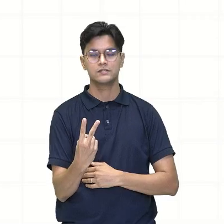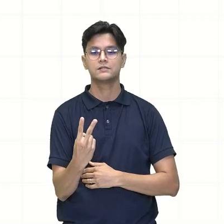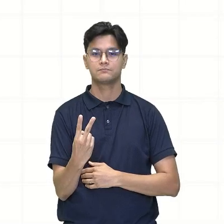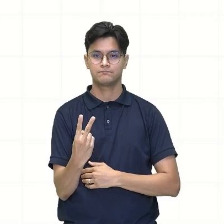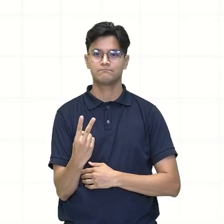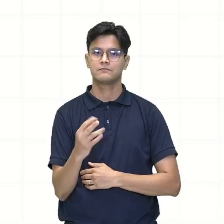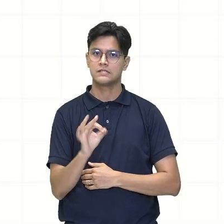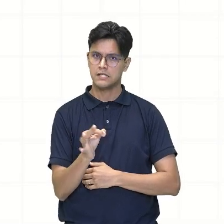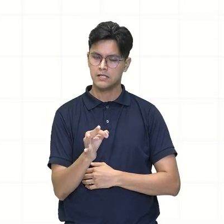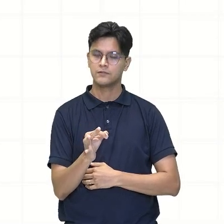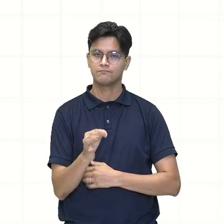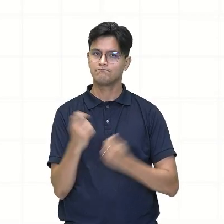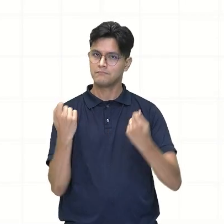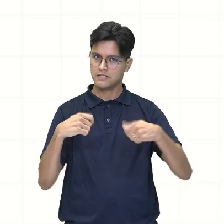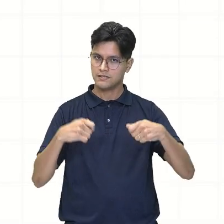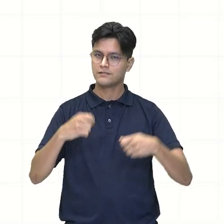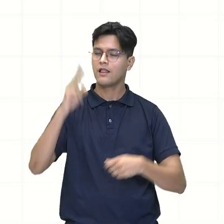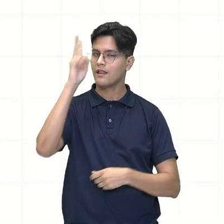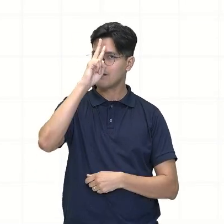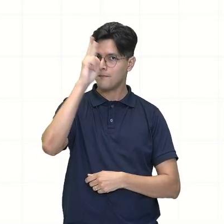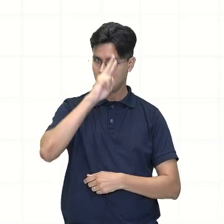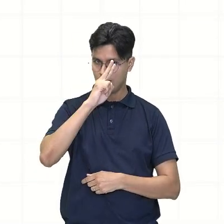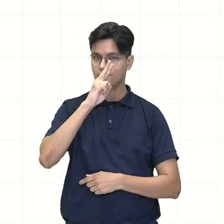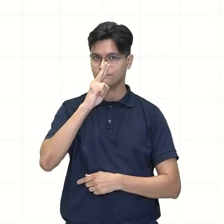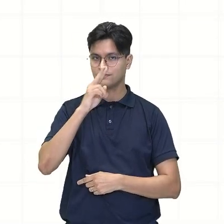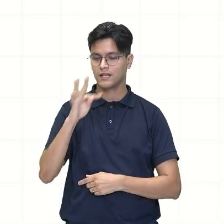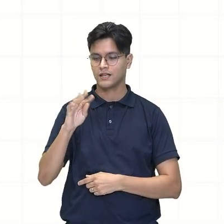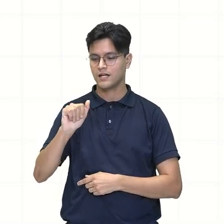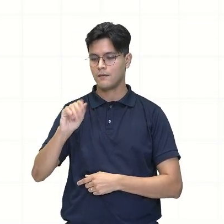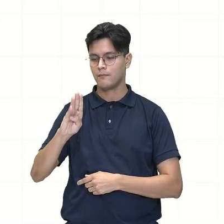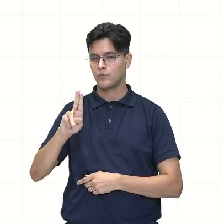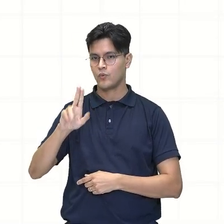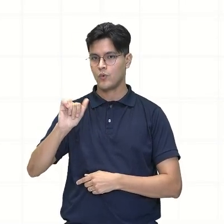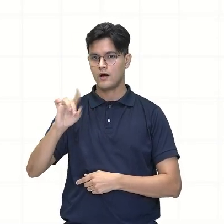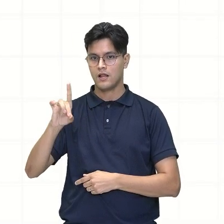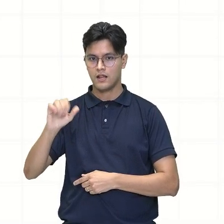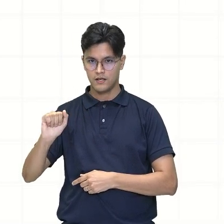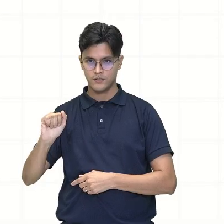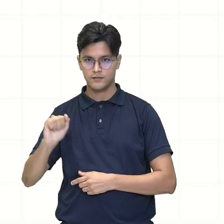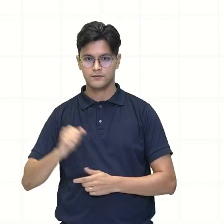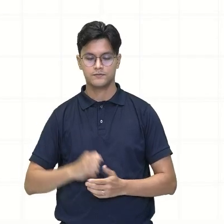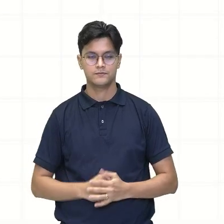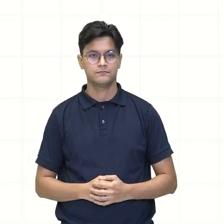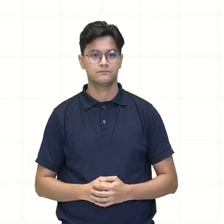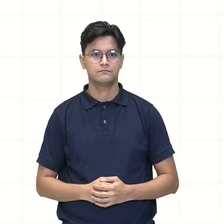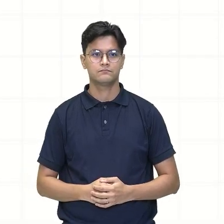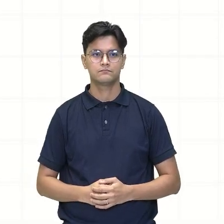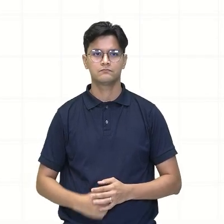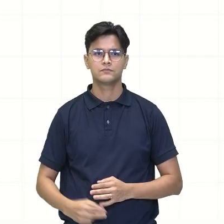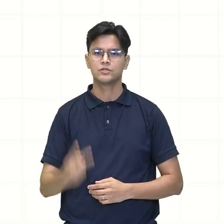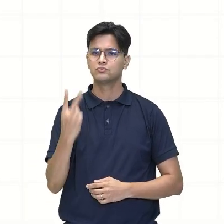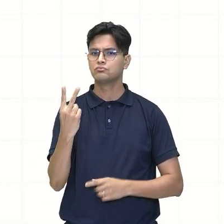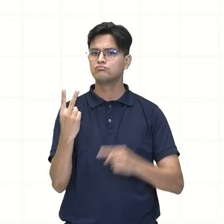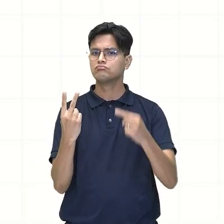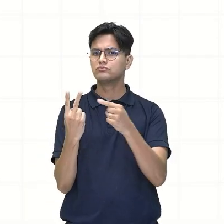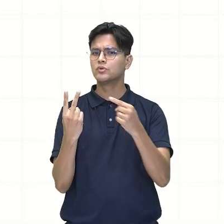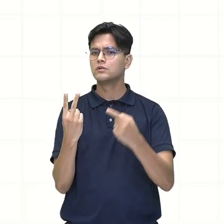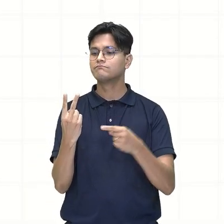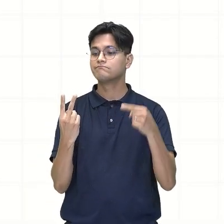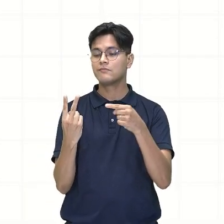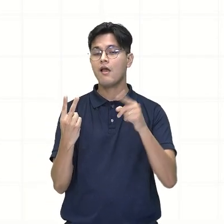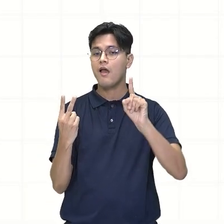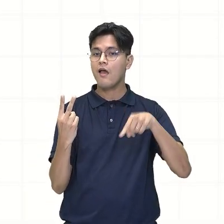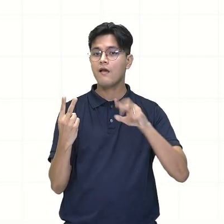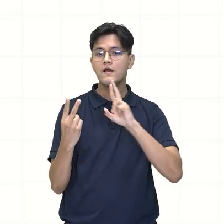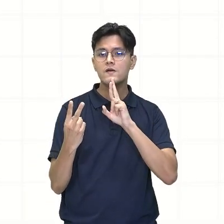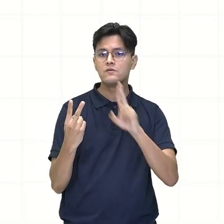da tabuada. 8 dividido por 4, 2. Aí, o que, que a gente faz com esse 2? A gente multiplica esse